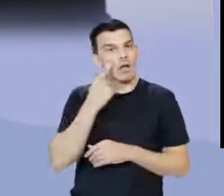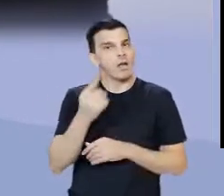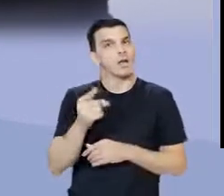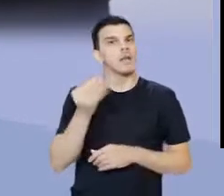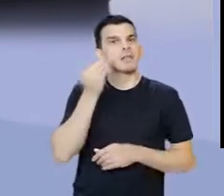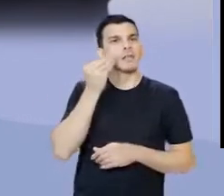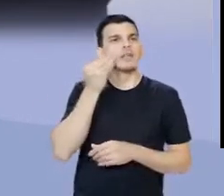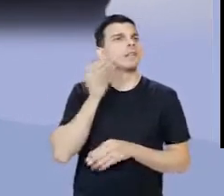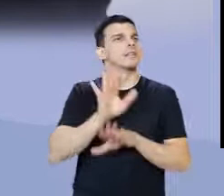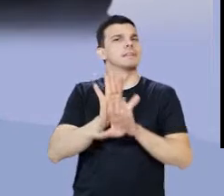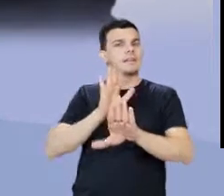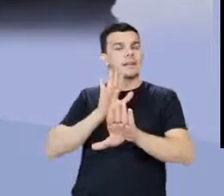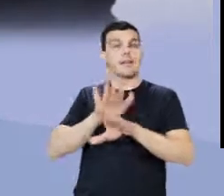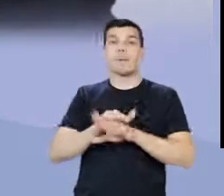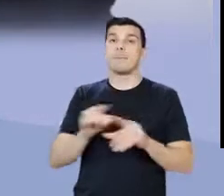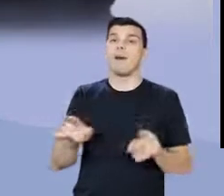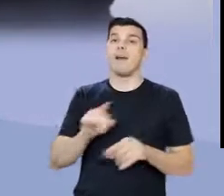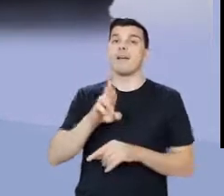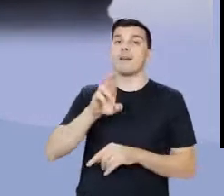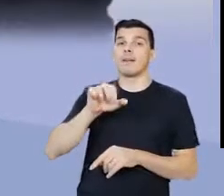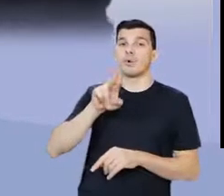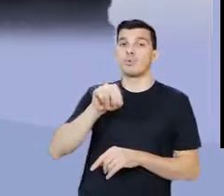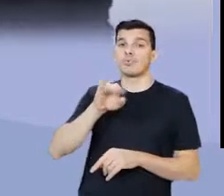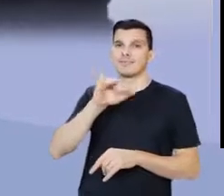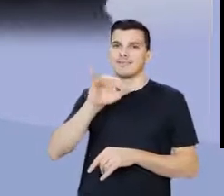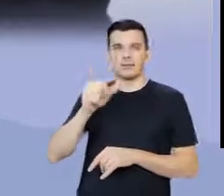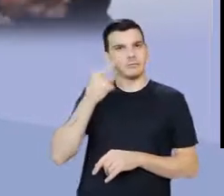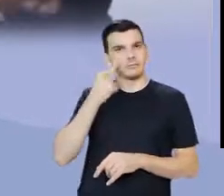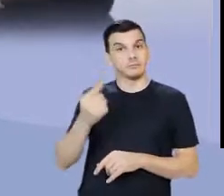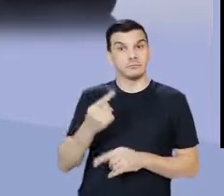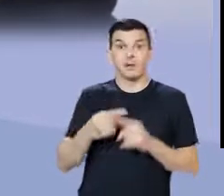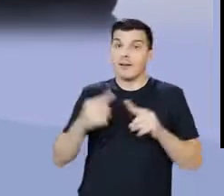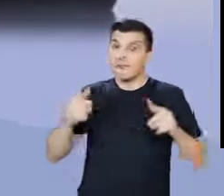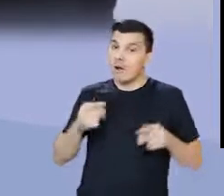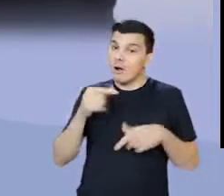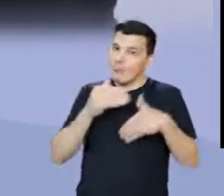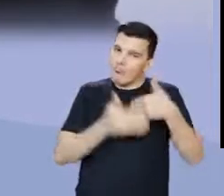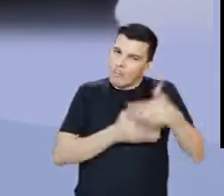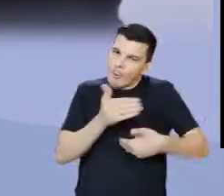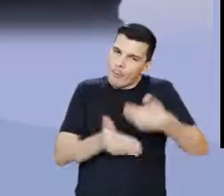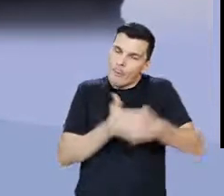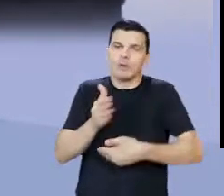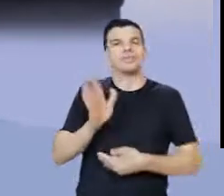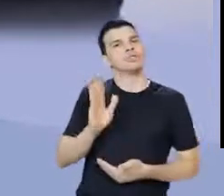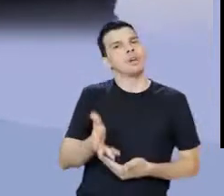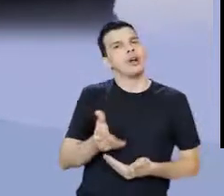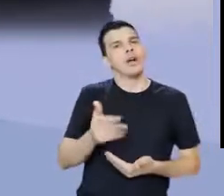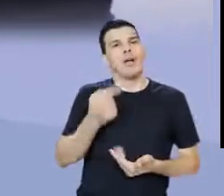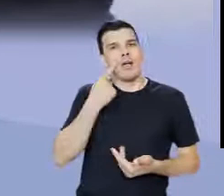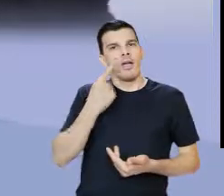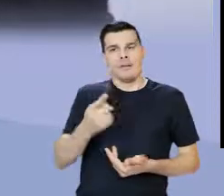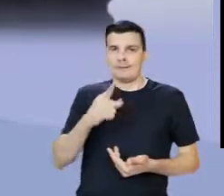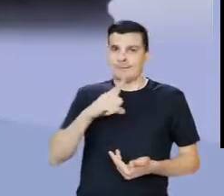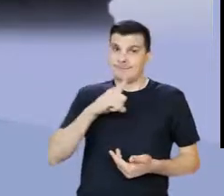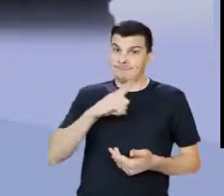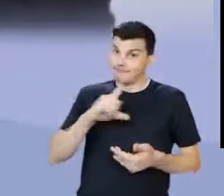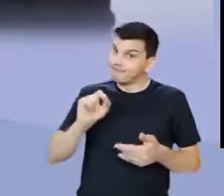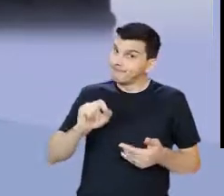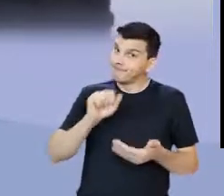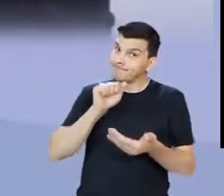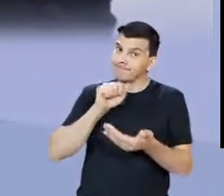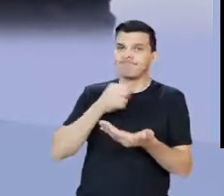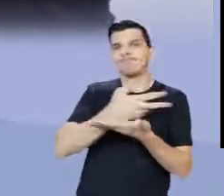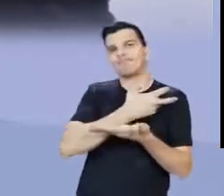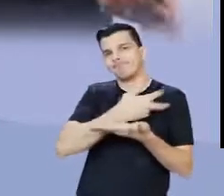ele tenta fazer a renúncia. Só que essa renúncia, ela é concretizada, mas como o processo já está em andamento, ele